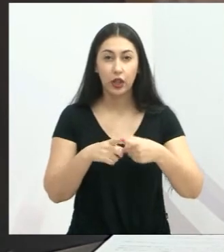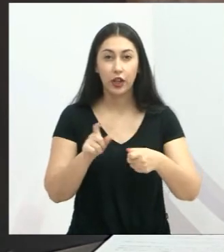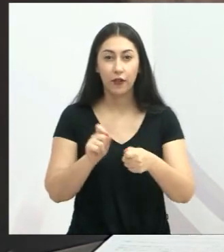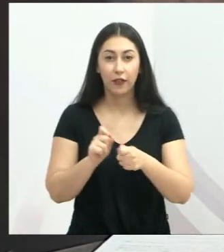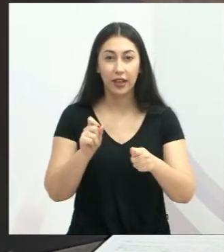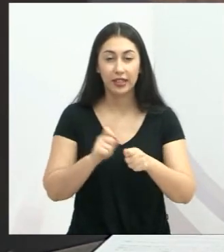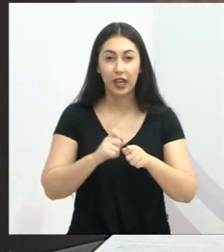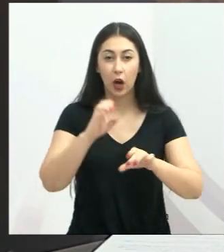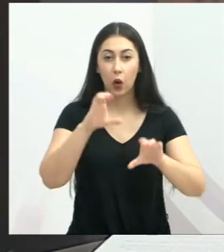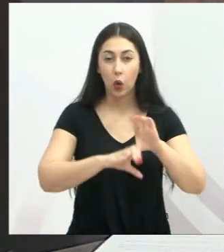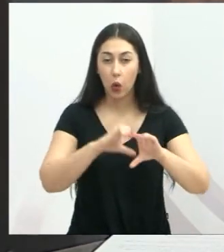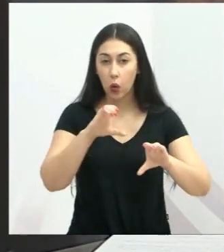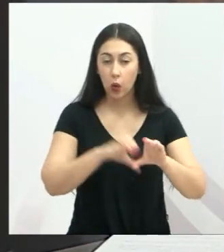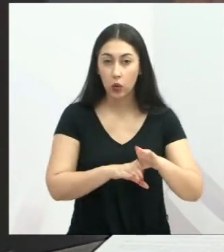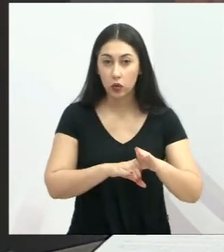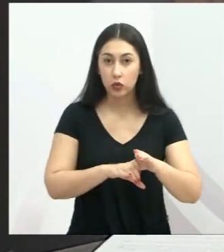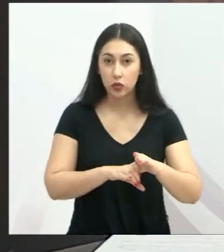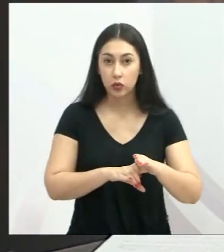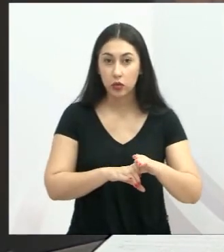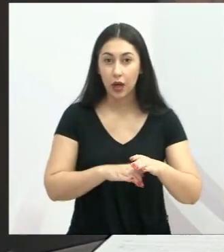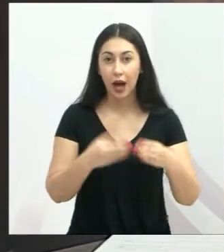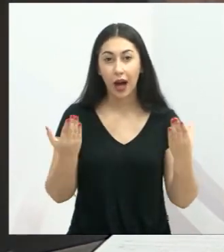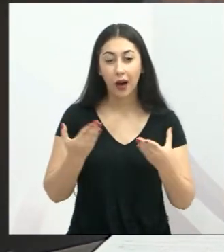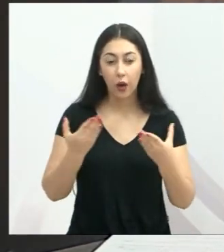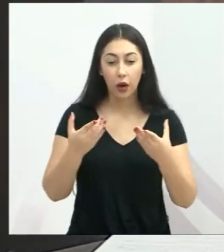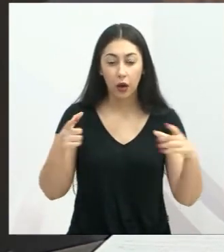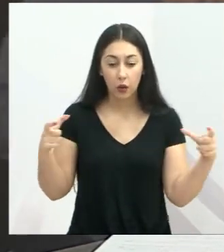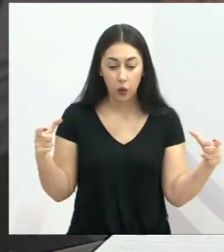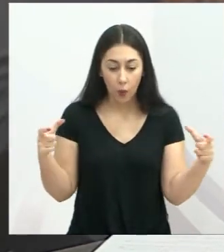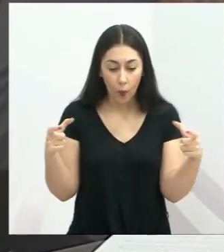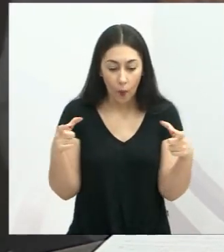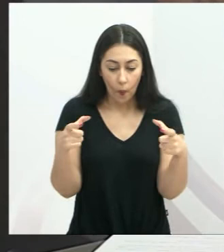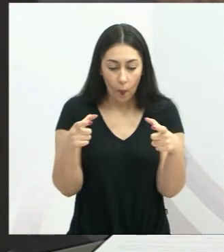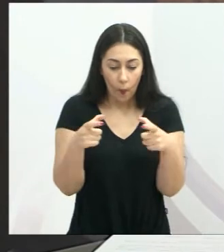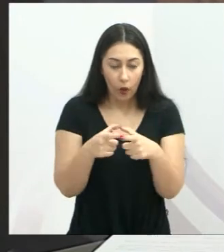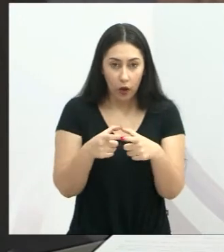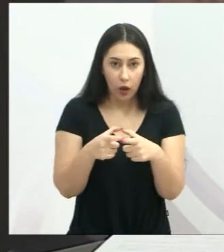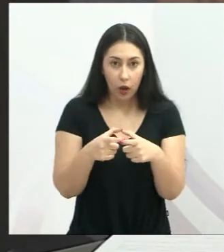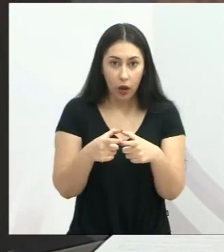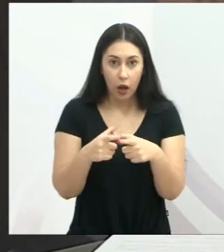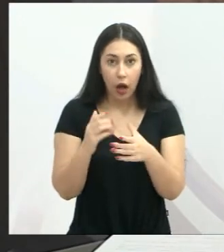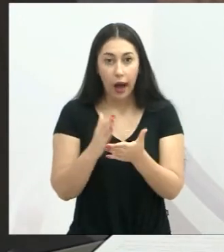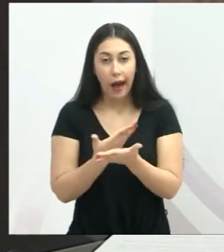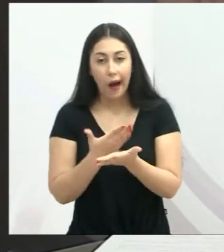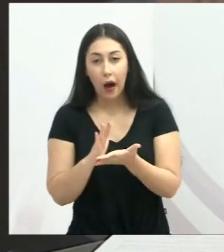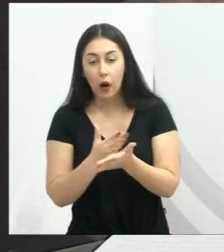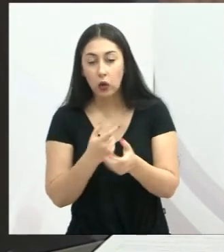foram por falta de um salário atrativo, muitos foram se aposentando,